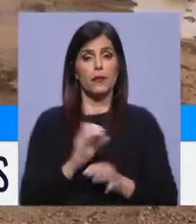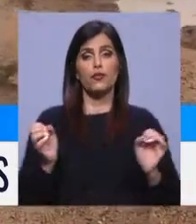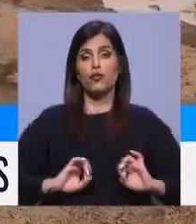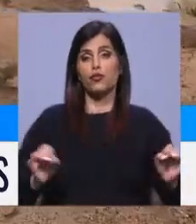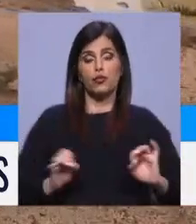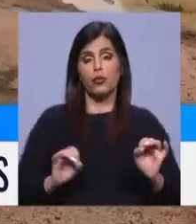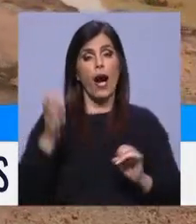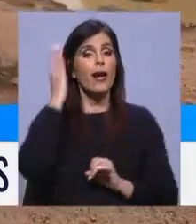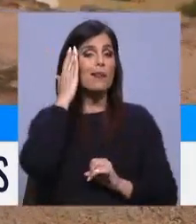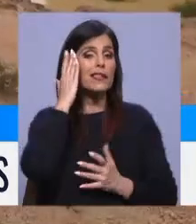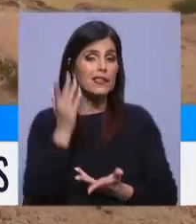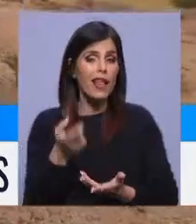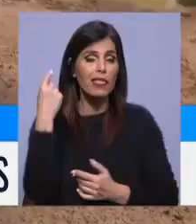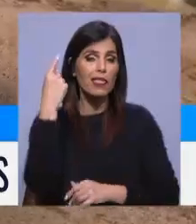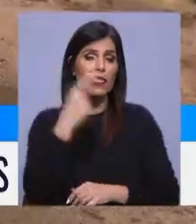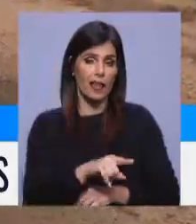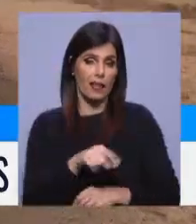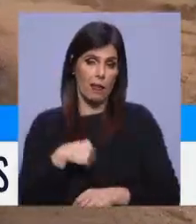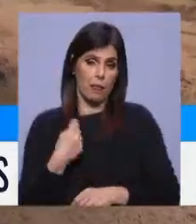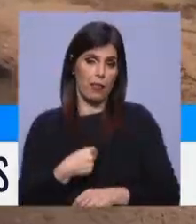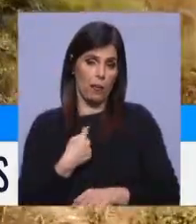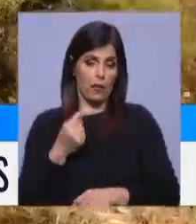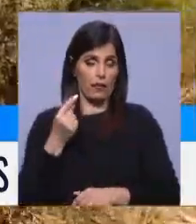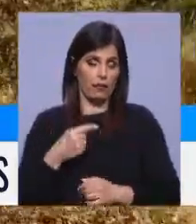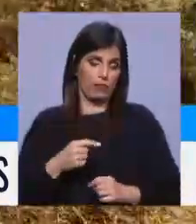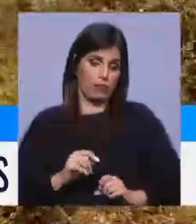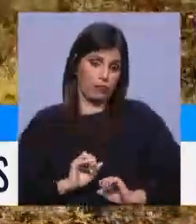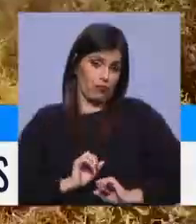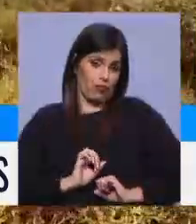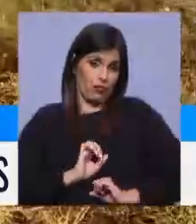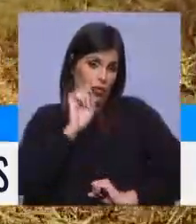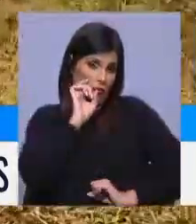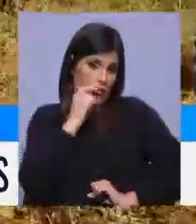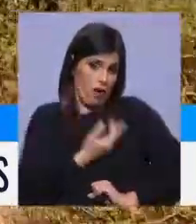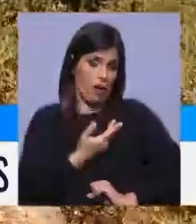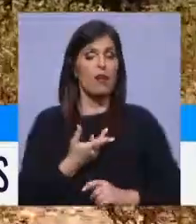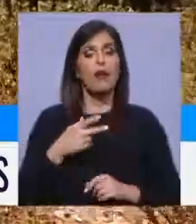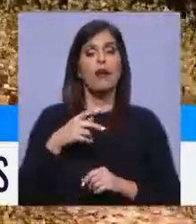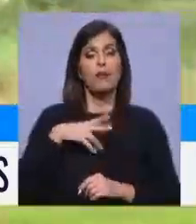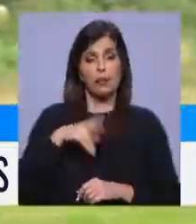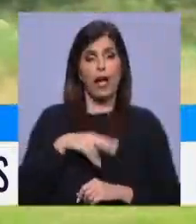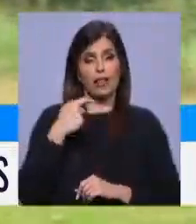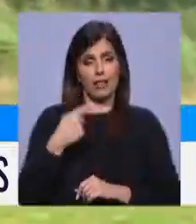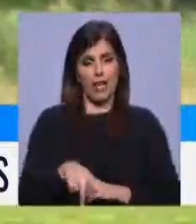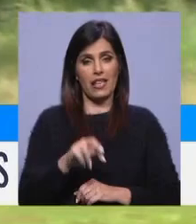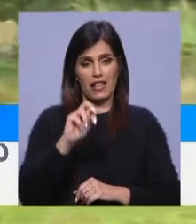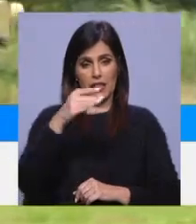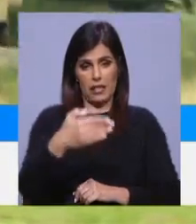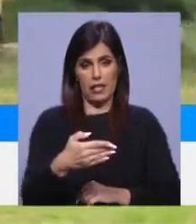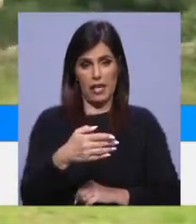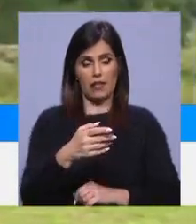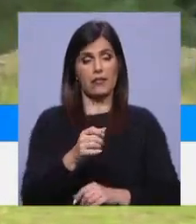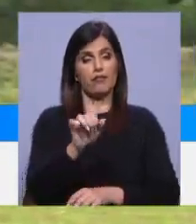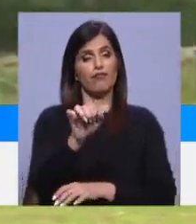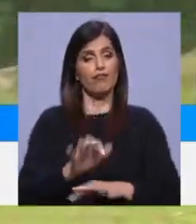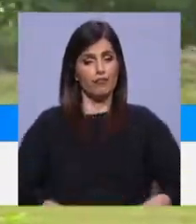a capacidade de ter a nossa própria capacidade militar intacta. Portugal tem 37 tanques Leopard 2, a